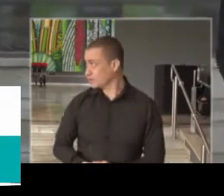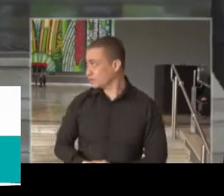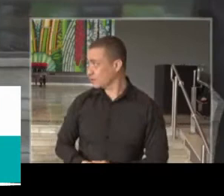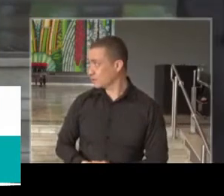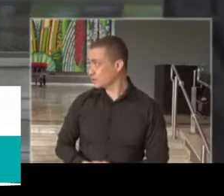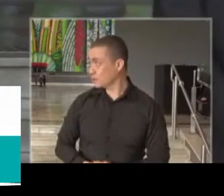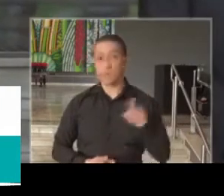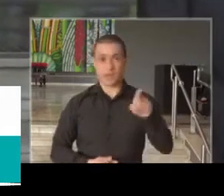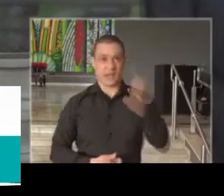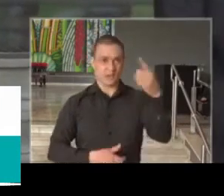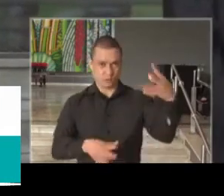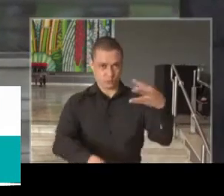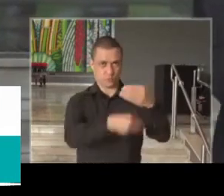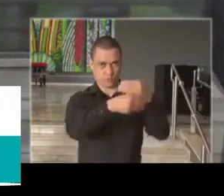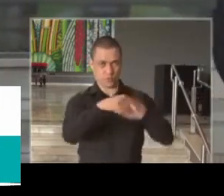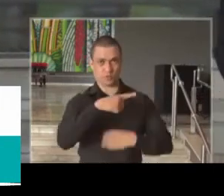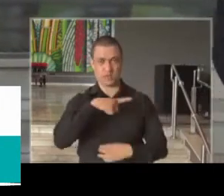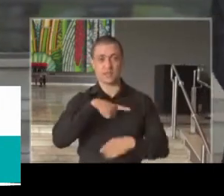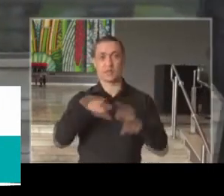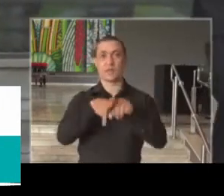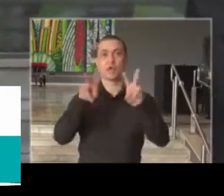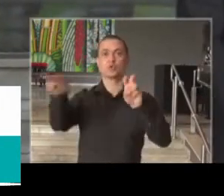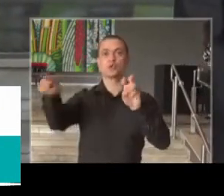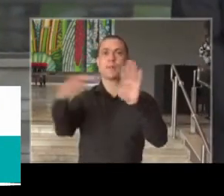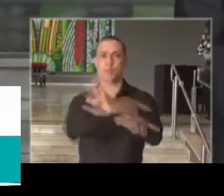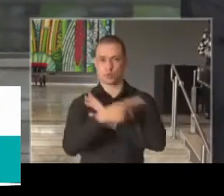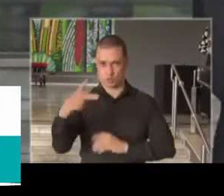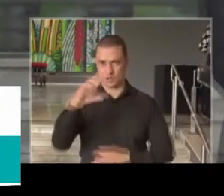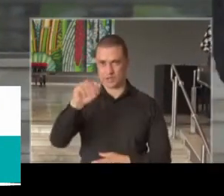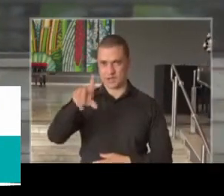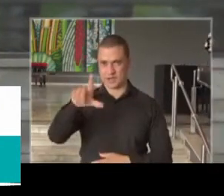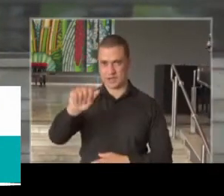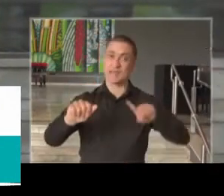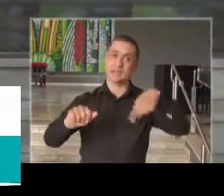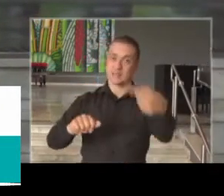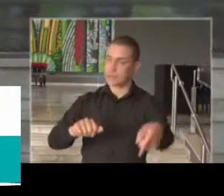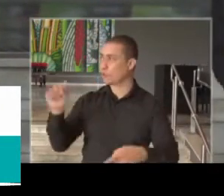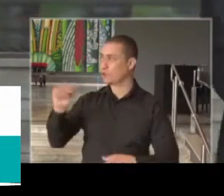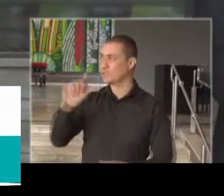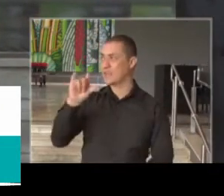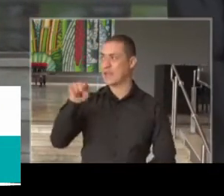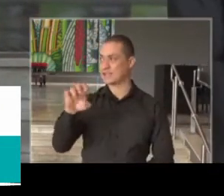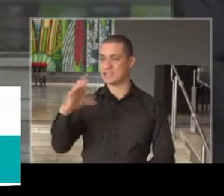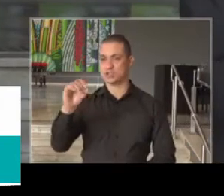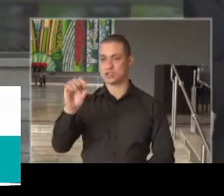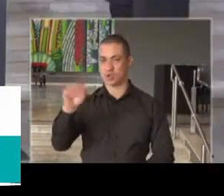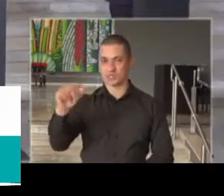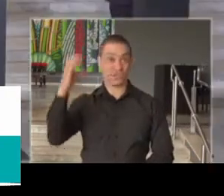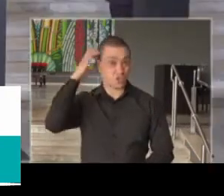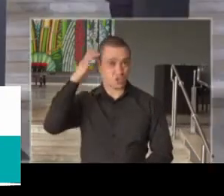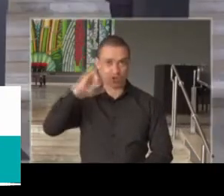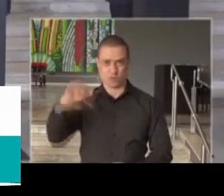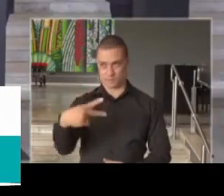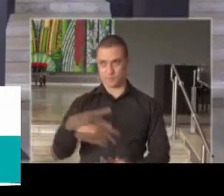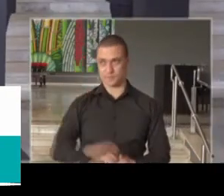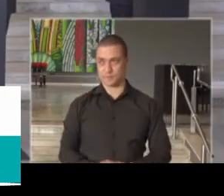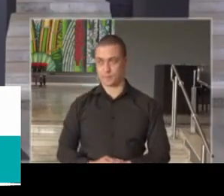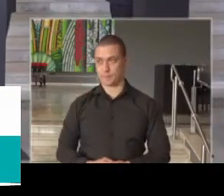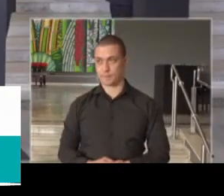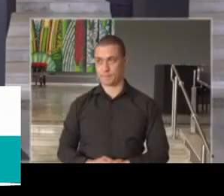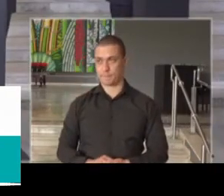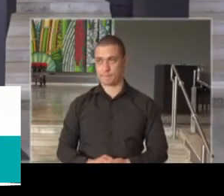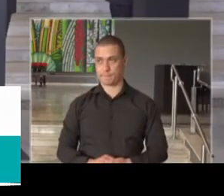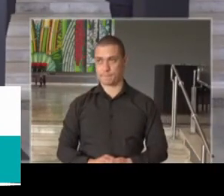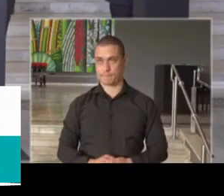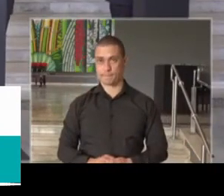Porque ele tinha uma complementação também a fazer na sua pergunta, Carla. E aí vamos para a Nani Cox, da Rádio Jovem Pan. Desculpa, Nani.